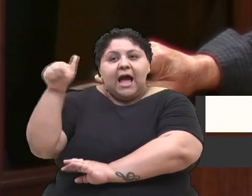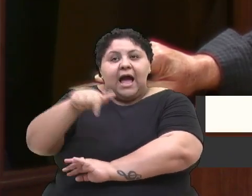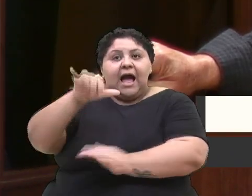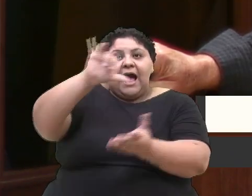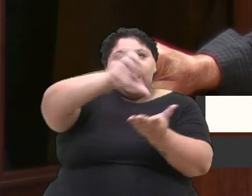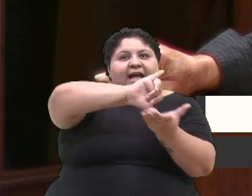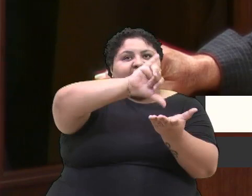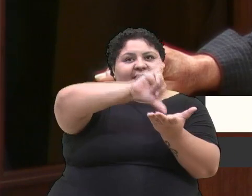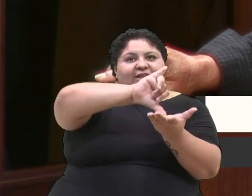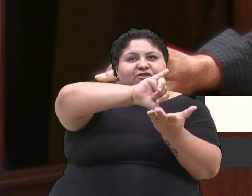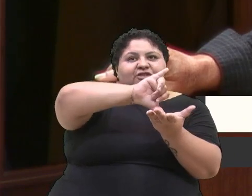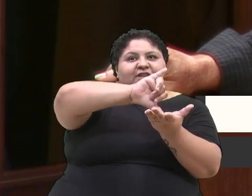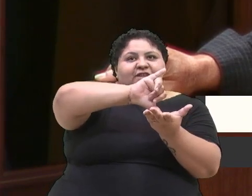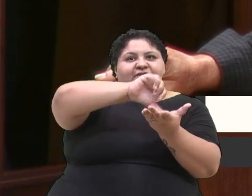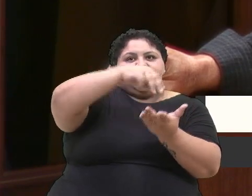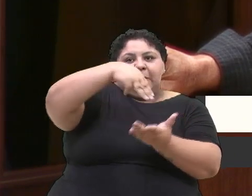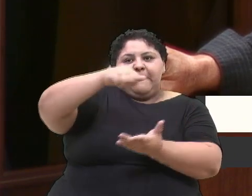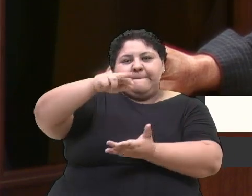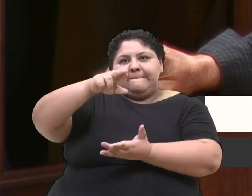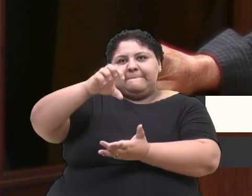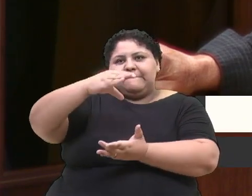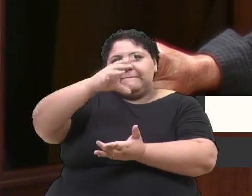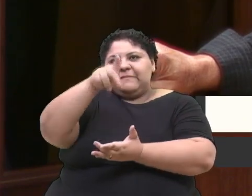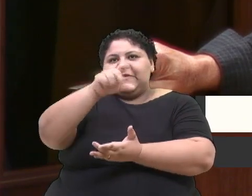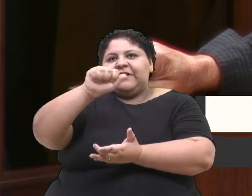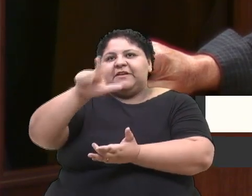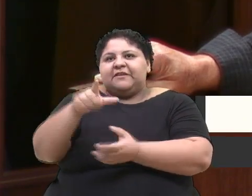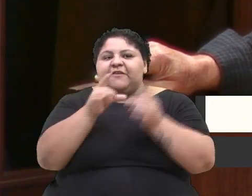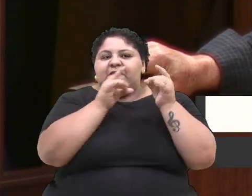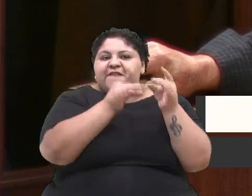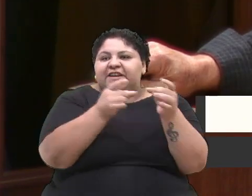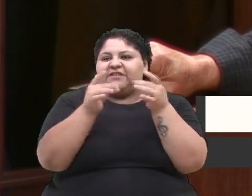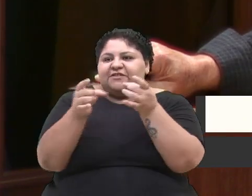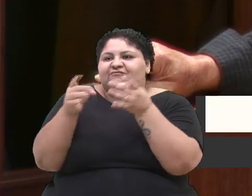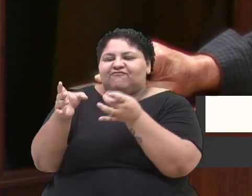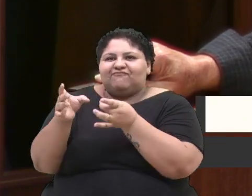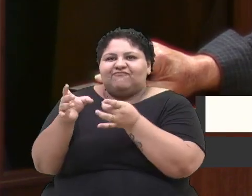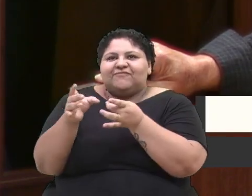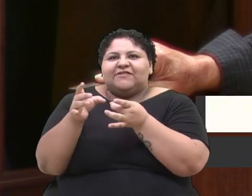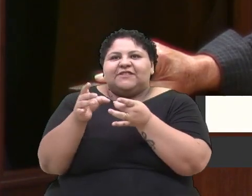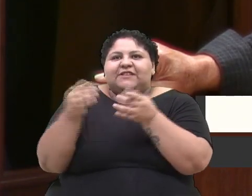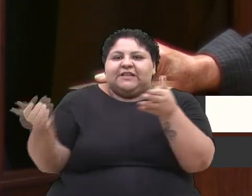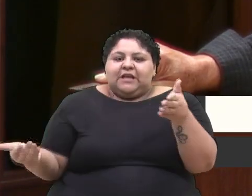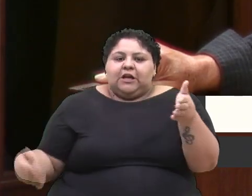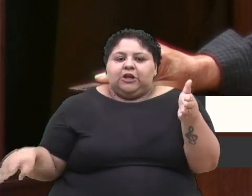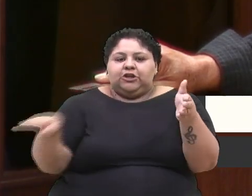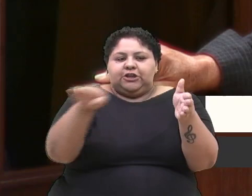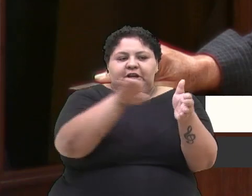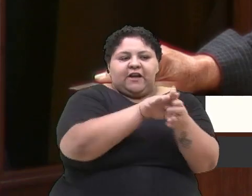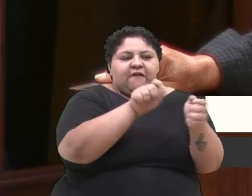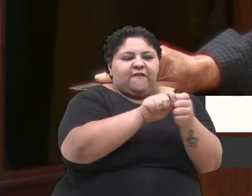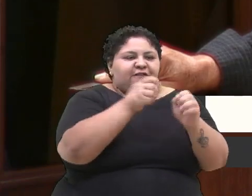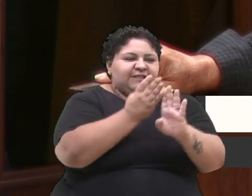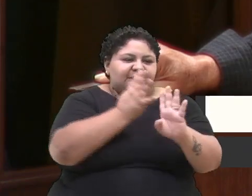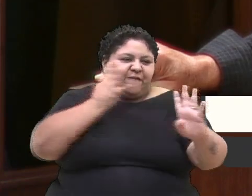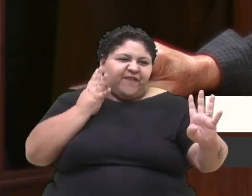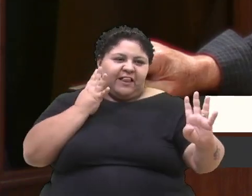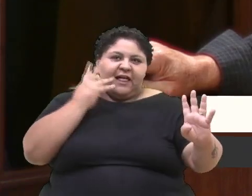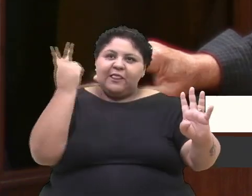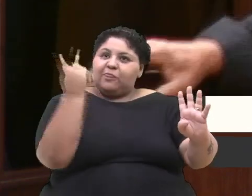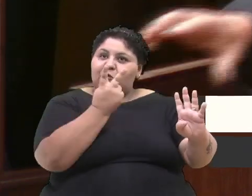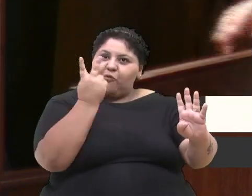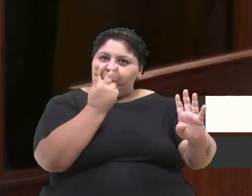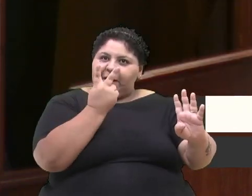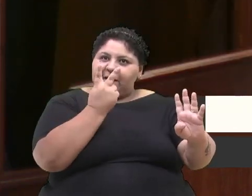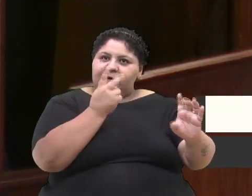na Marechal Floriano. Ele era vendido, os produtos, os agricultores chegavam aí, faziam fila dupla, era vendido